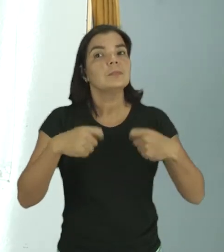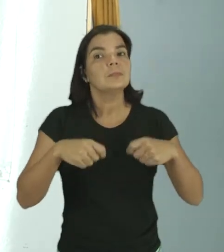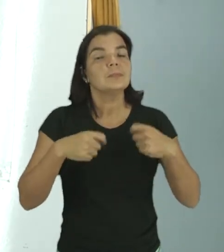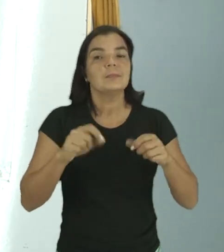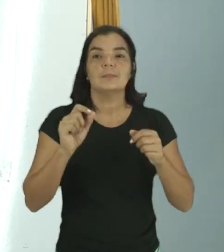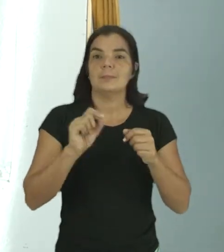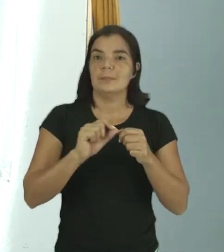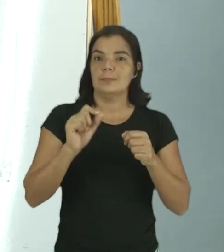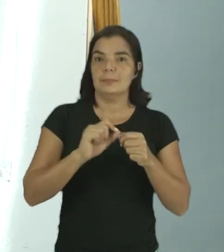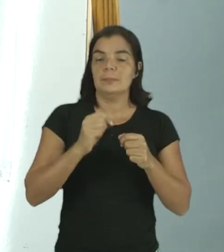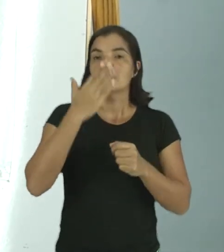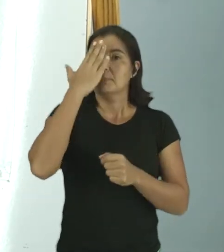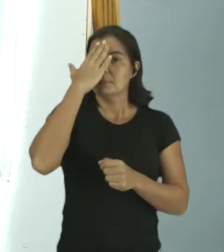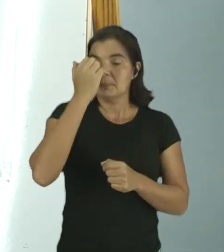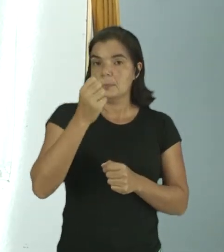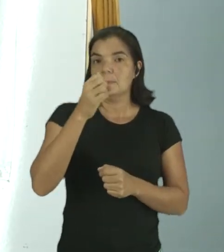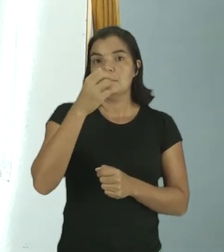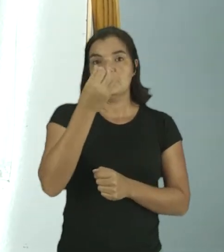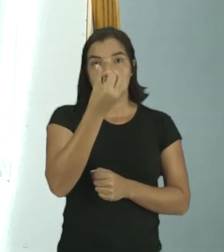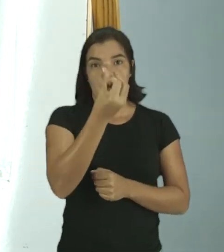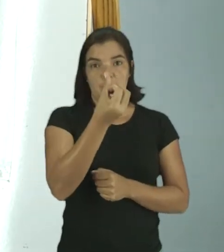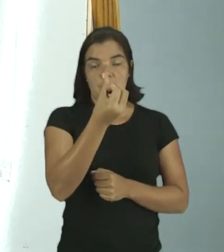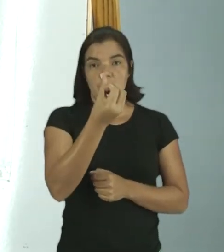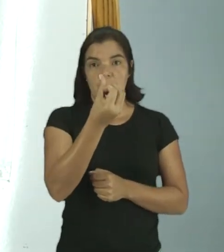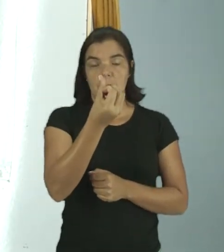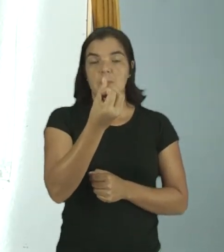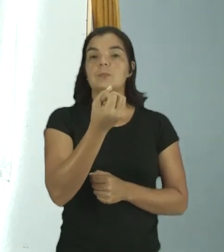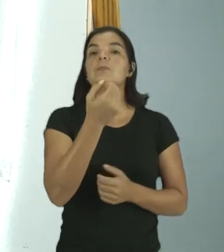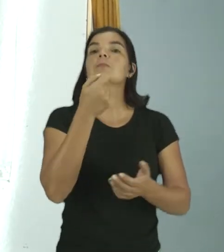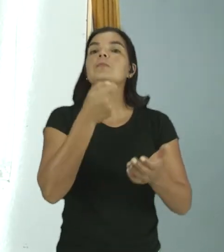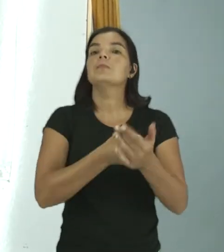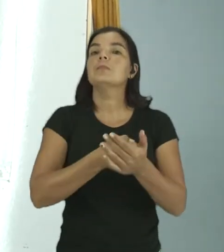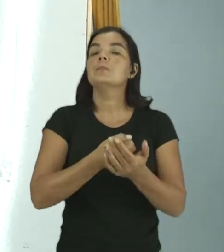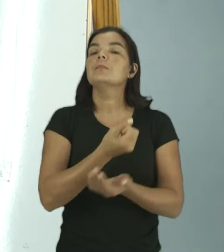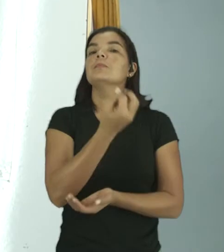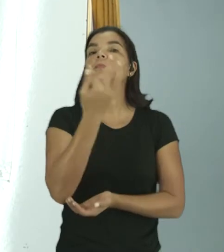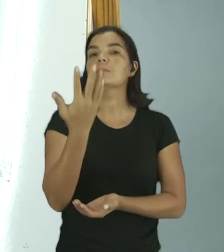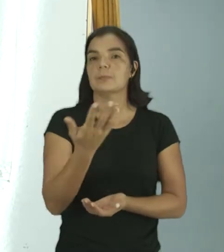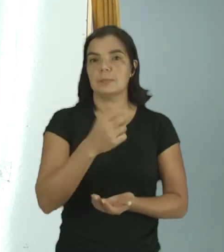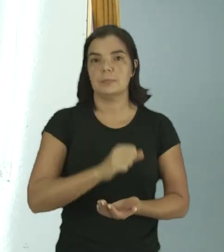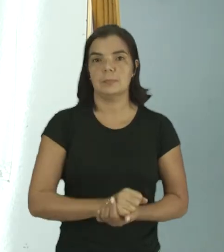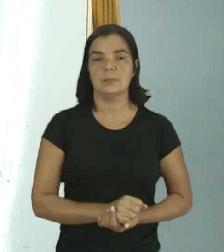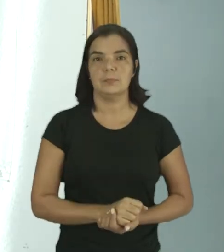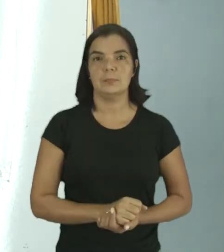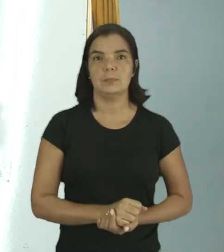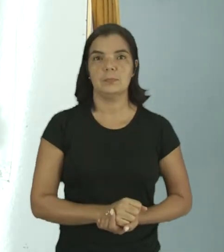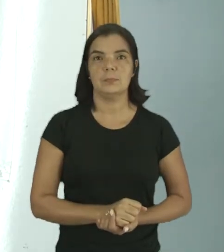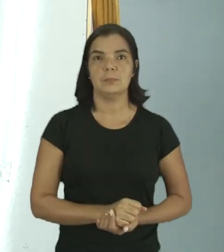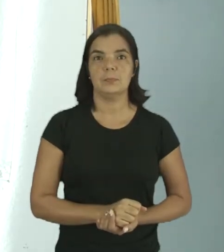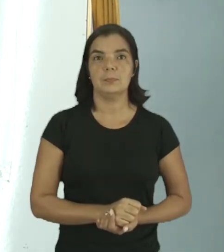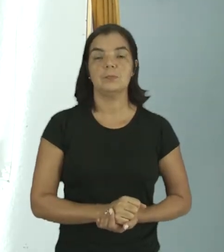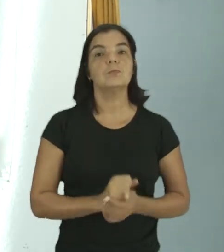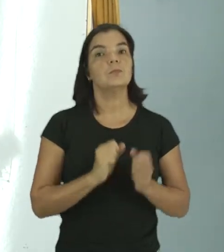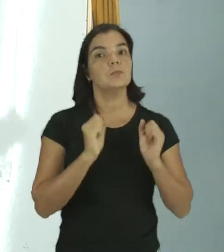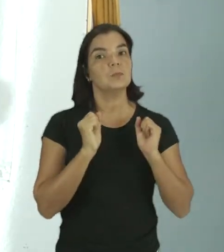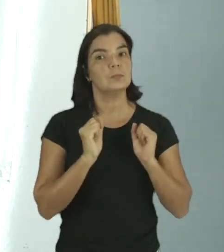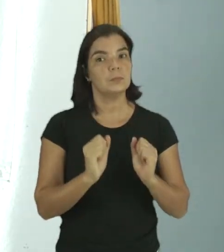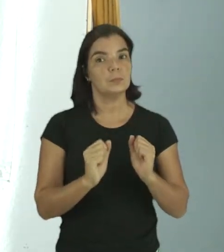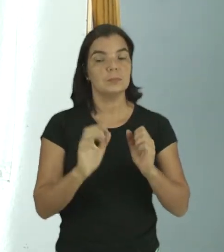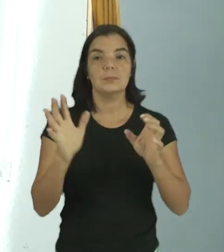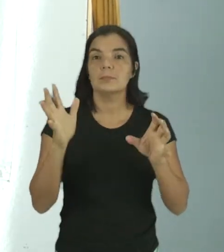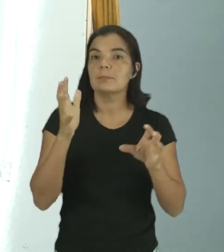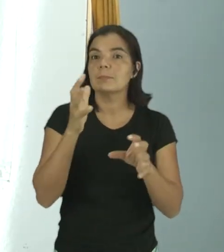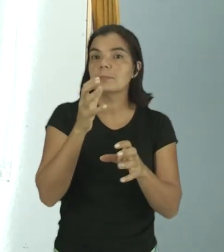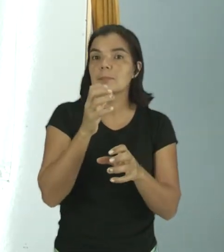fazer né para mim saber seis mãos eu vou pagar quanto então aqui eu posso